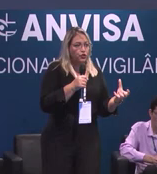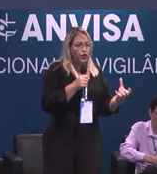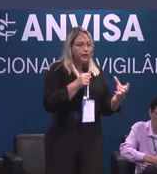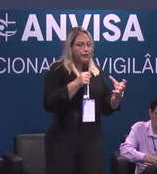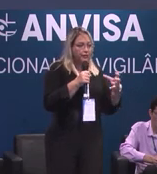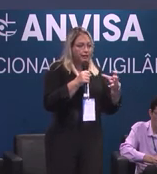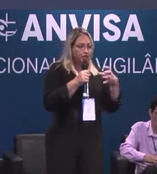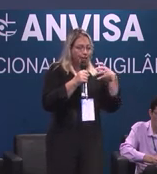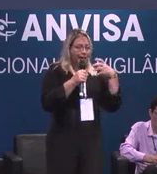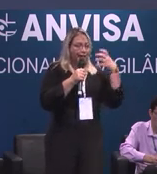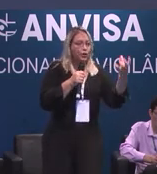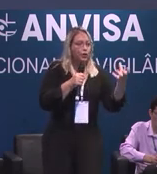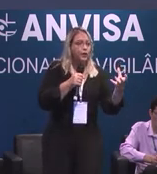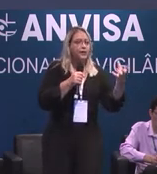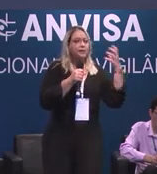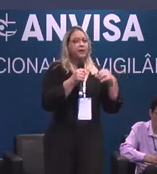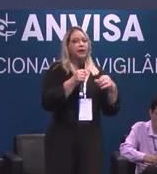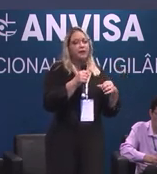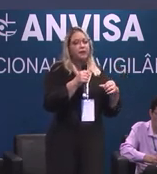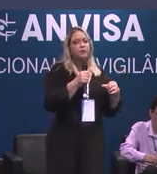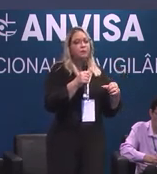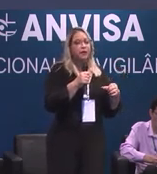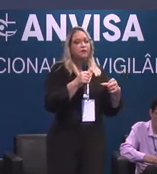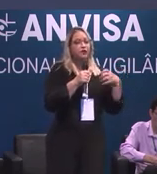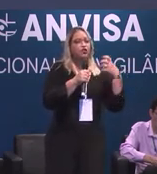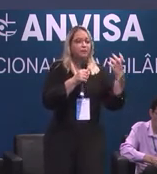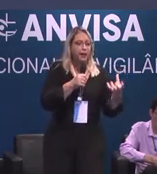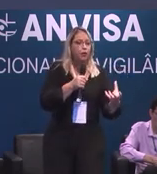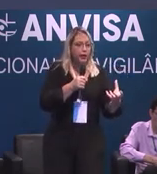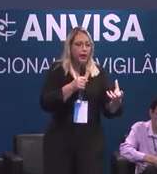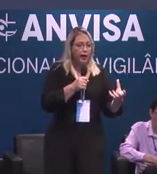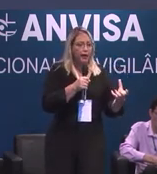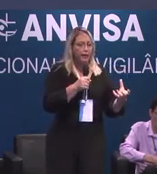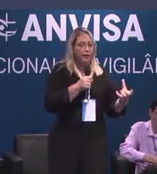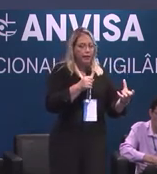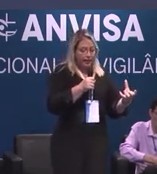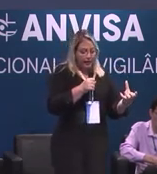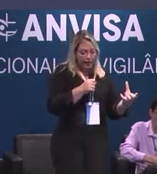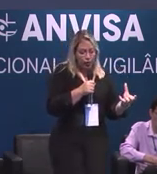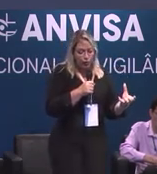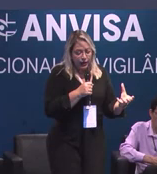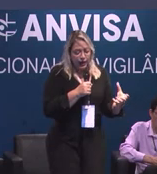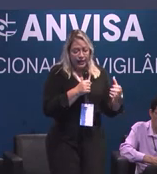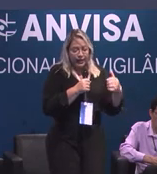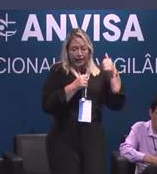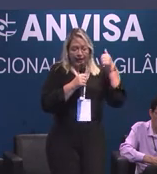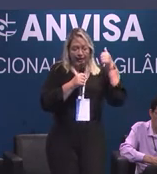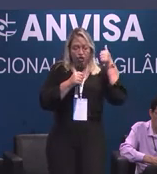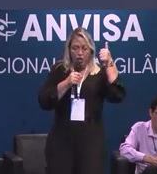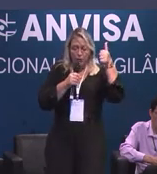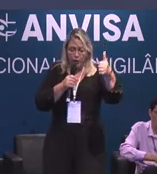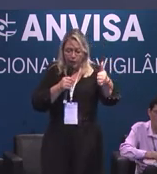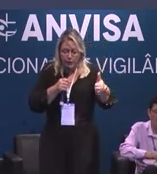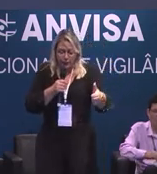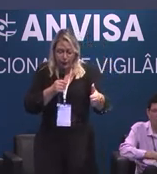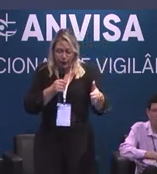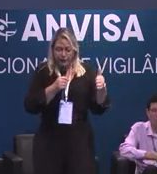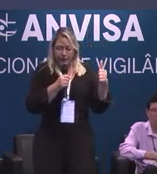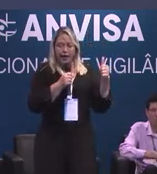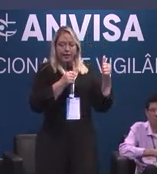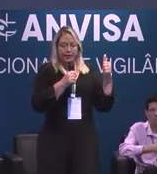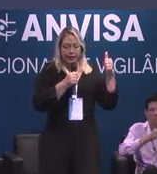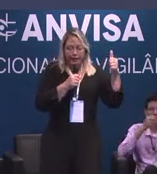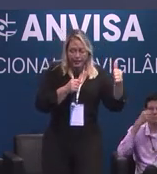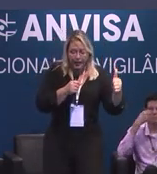adquiridos, né? Assim, a gente adquiriu conhecimento em relação aos benefícios de bem comunicar, né, na saúde. Estimula a nossa